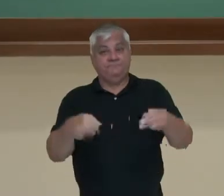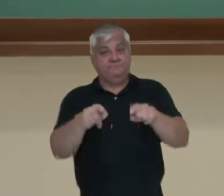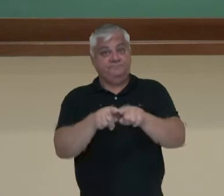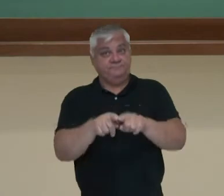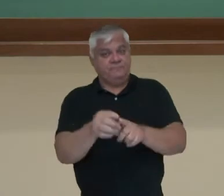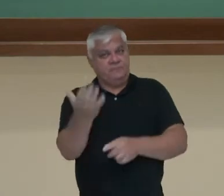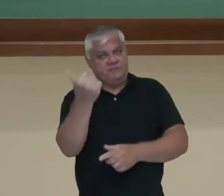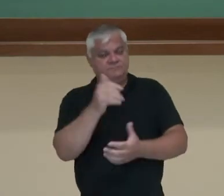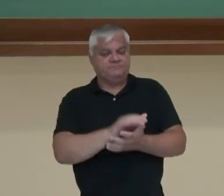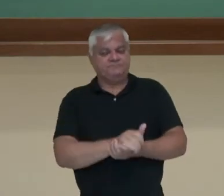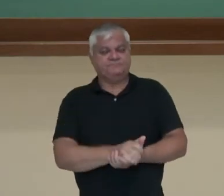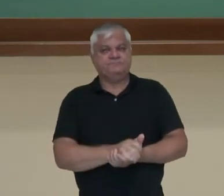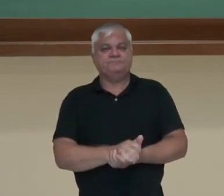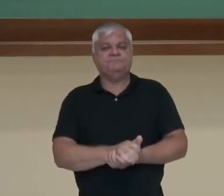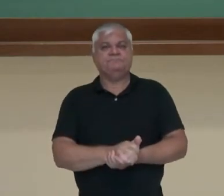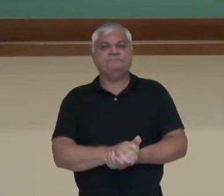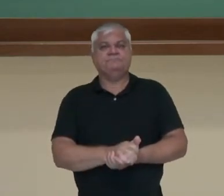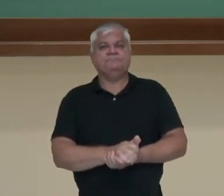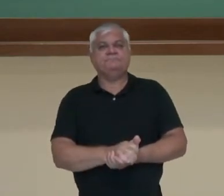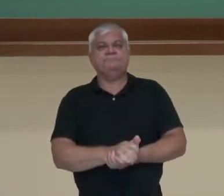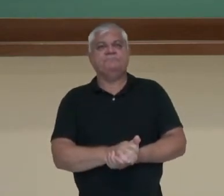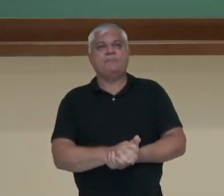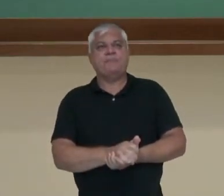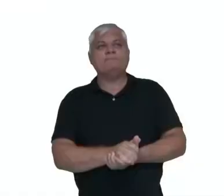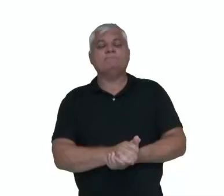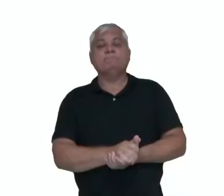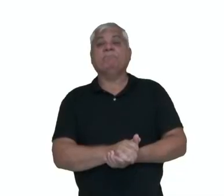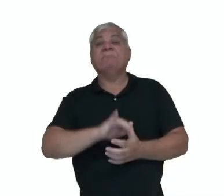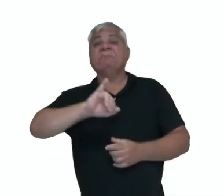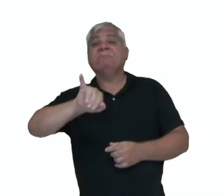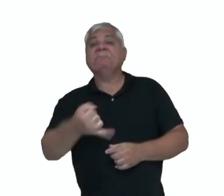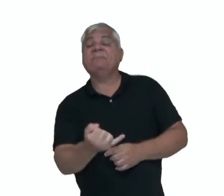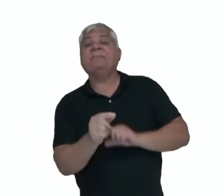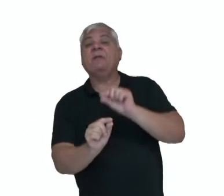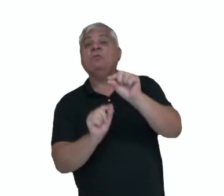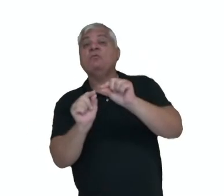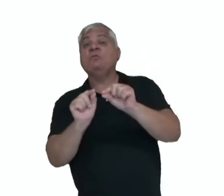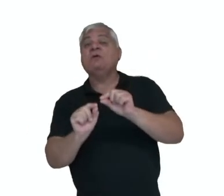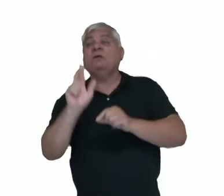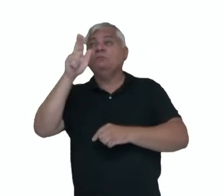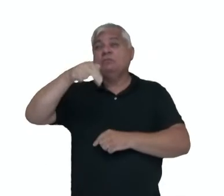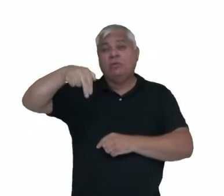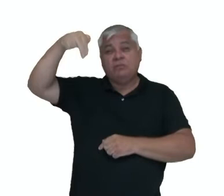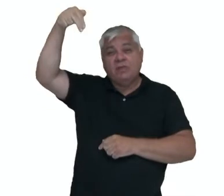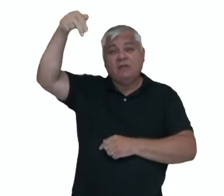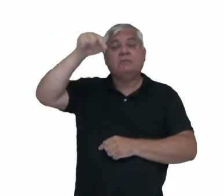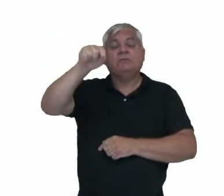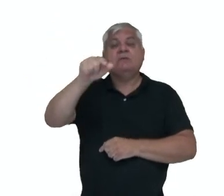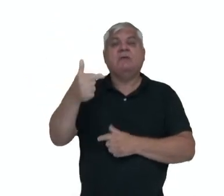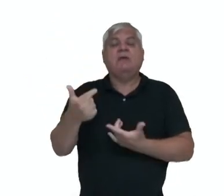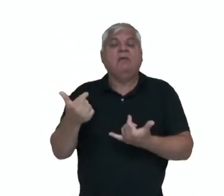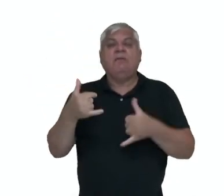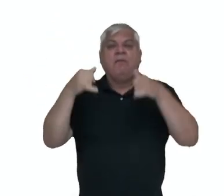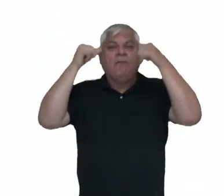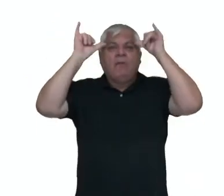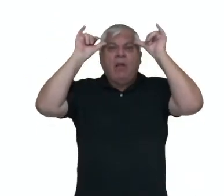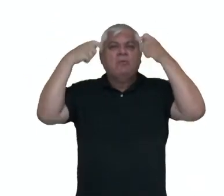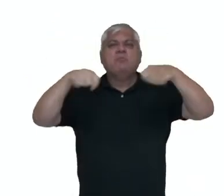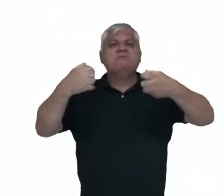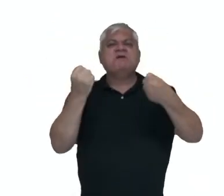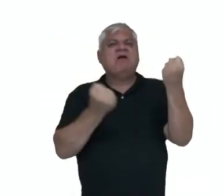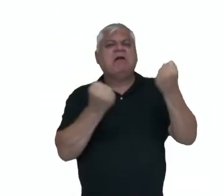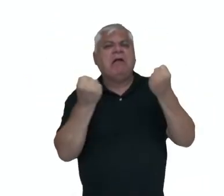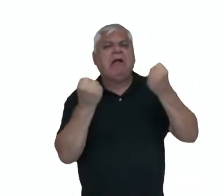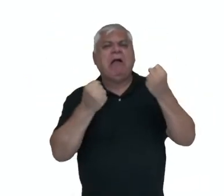Voltamos, bora lá, vamos corrigir essa. As vantagens da pecuária no sertão: o gado não precisava de meio de transporte para